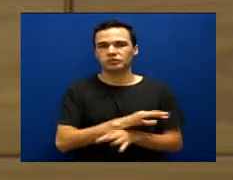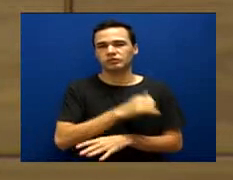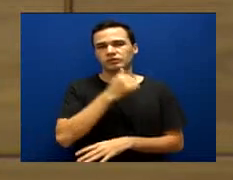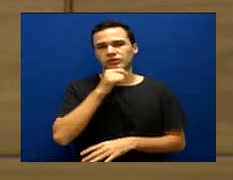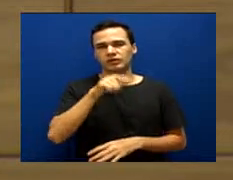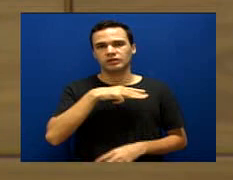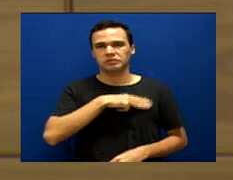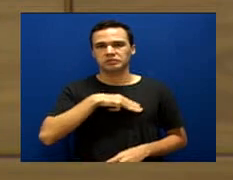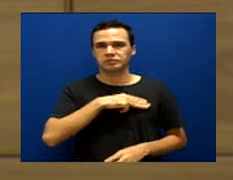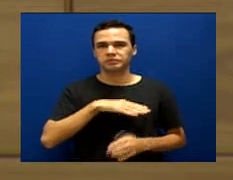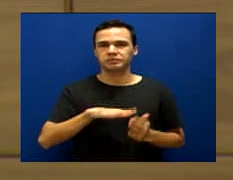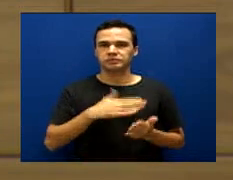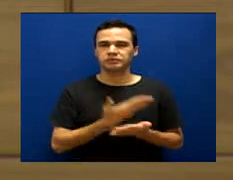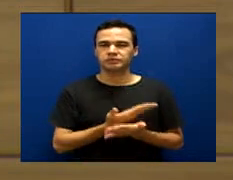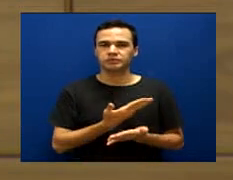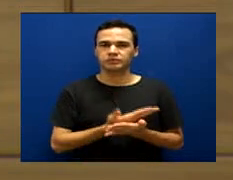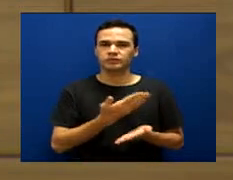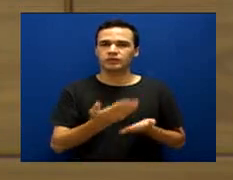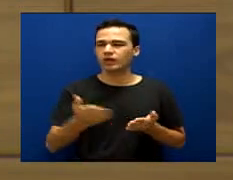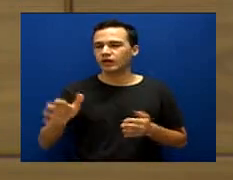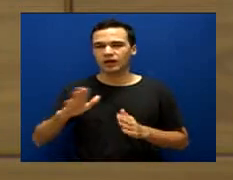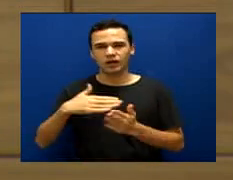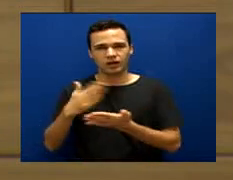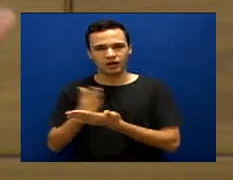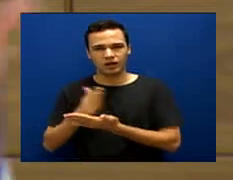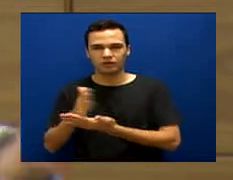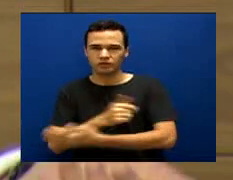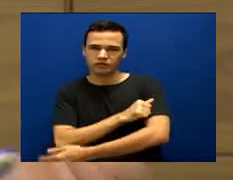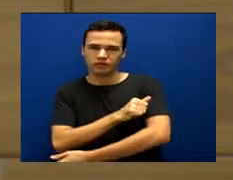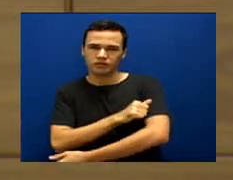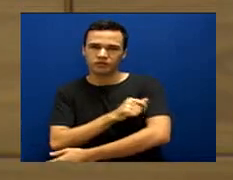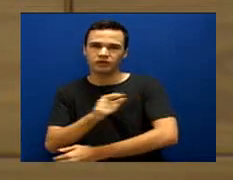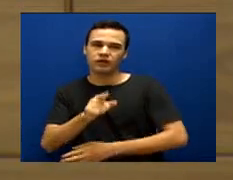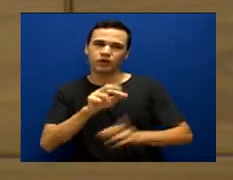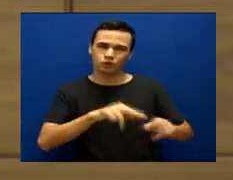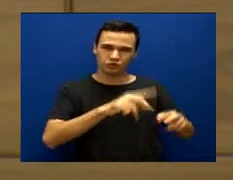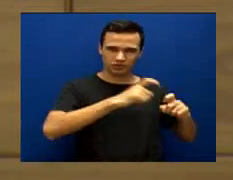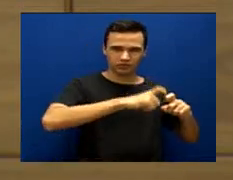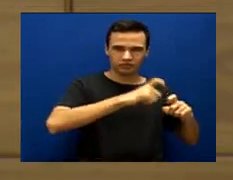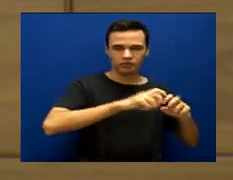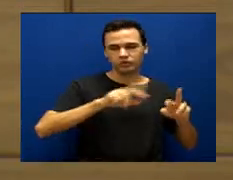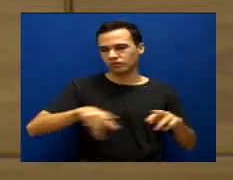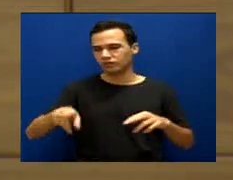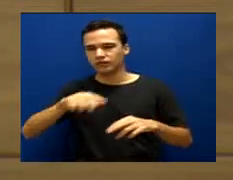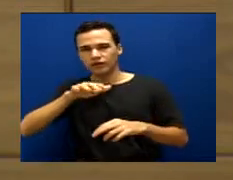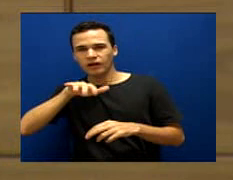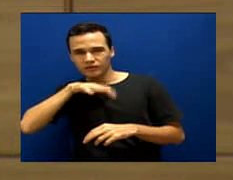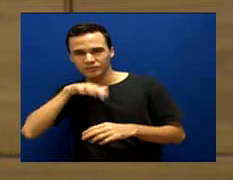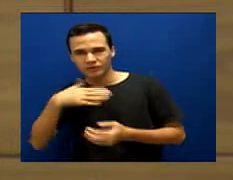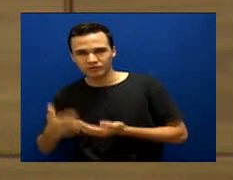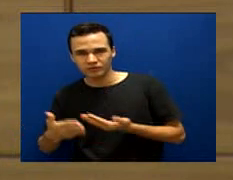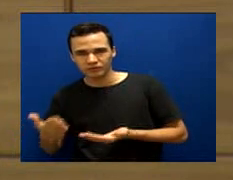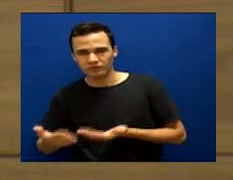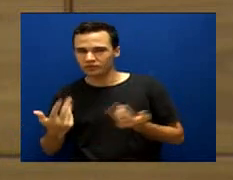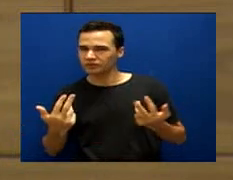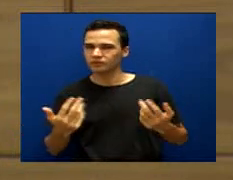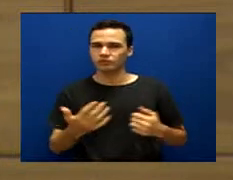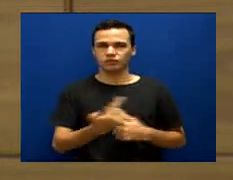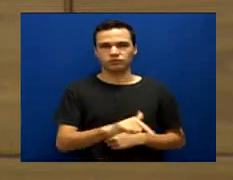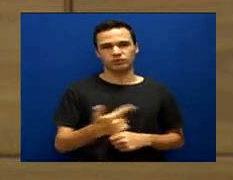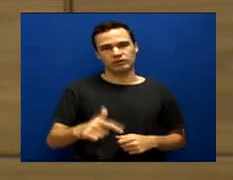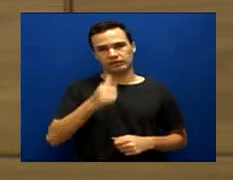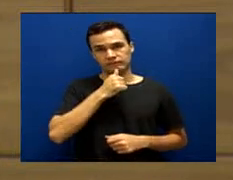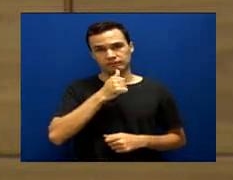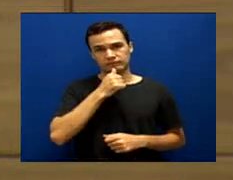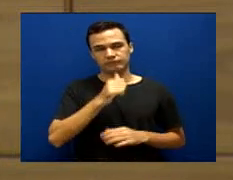pelo Ministério da Educação, uma residência dos estudantes, como fazem os estudantes de medicina, para o tratamento dos animais, para o cuidado com os animais. Então,